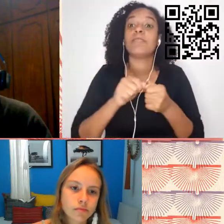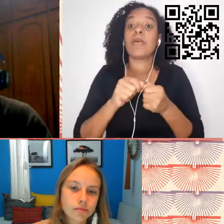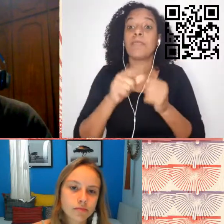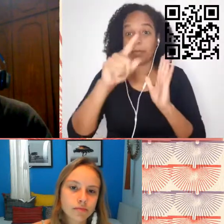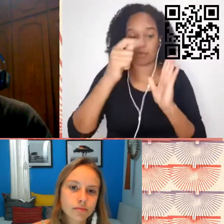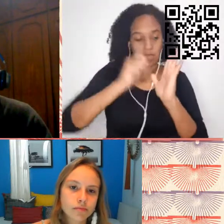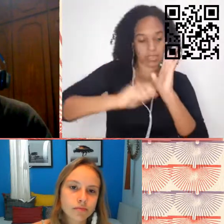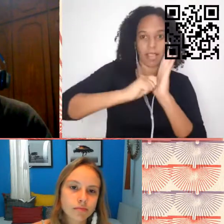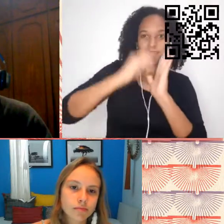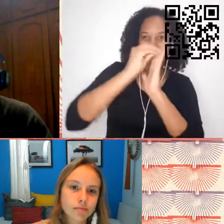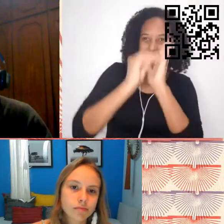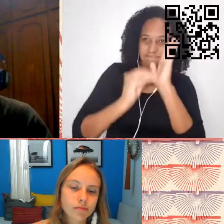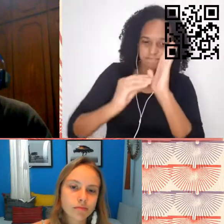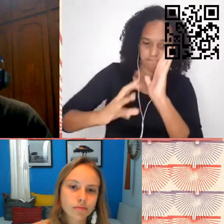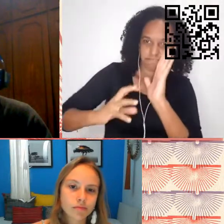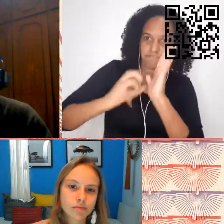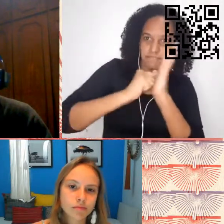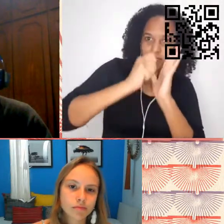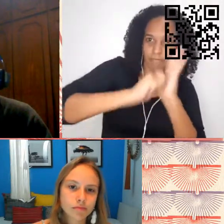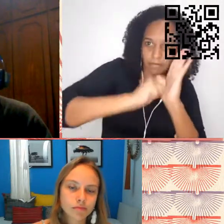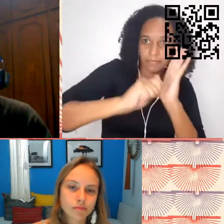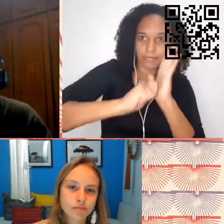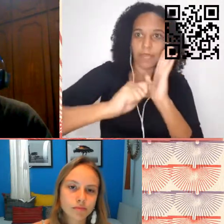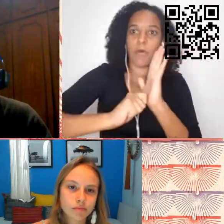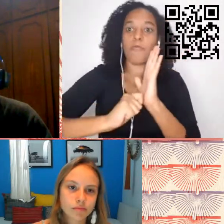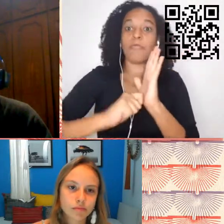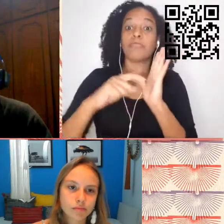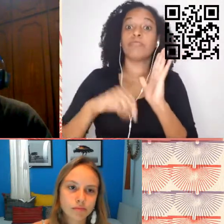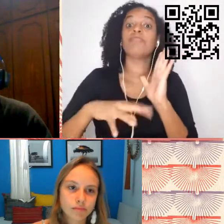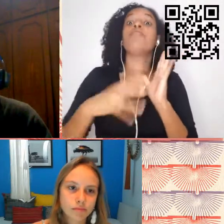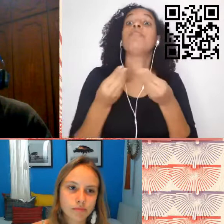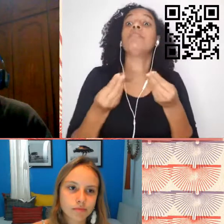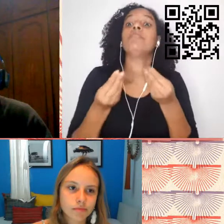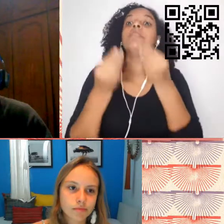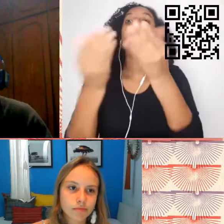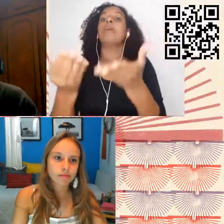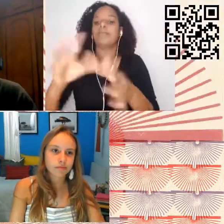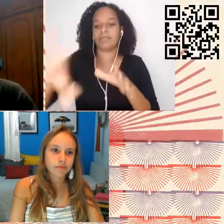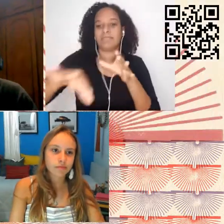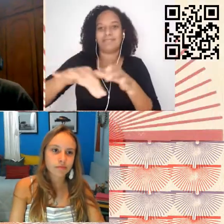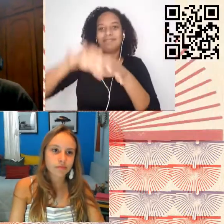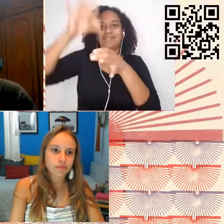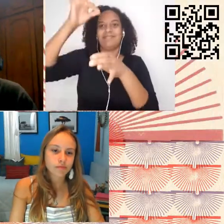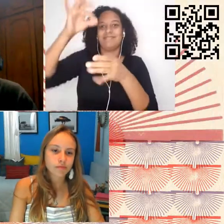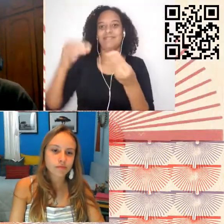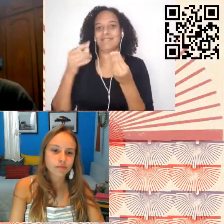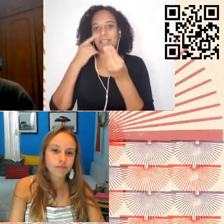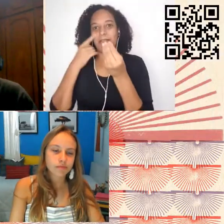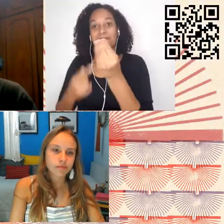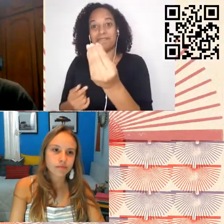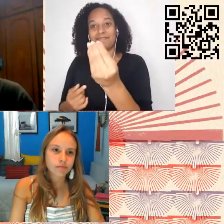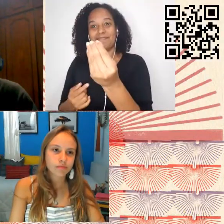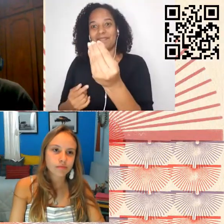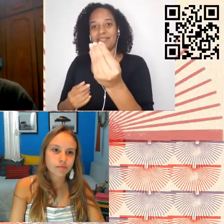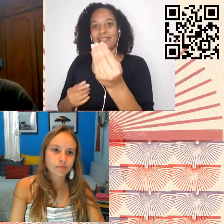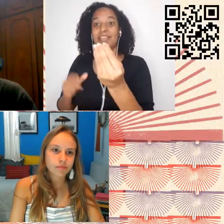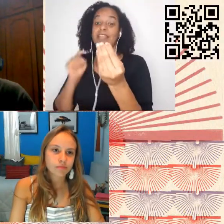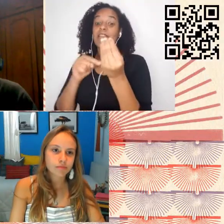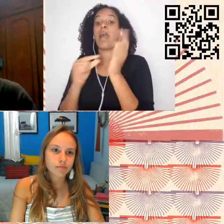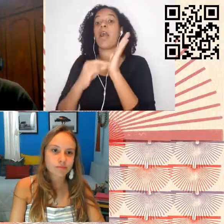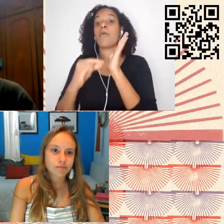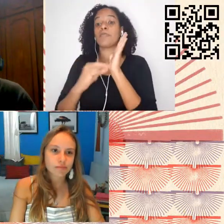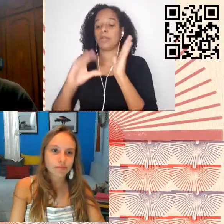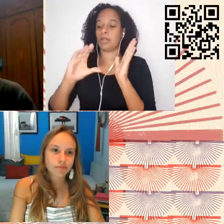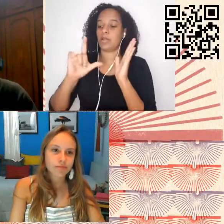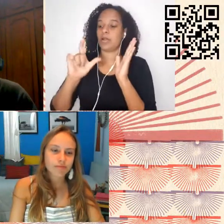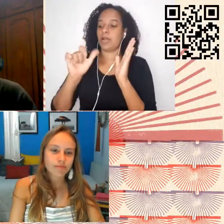inscritos nesse encontro, a gente vai fazer o sorteio desse livro da Clarice Lispector, que esse